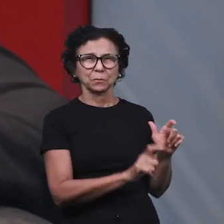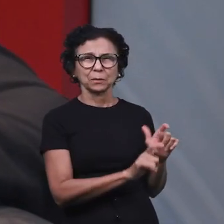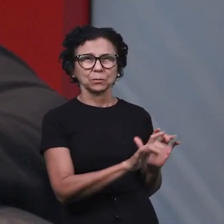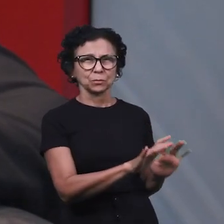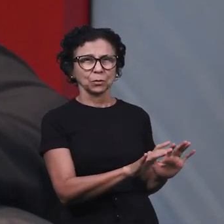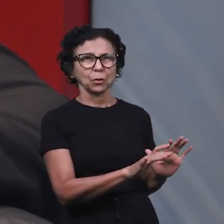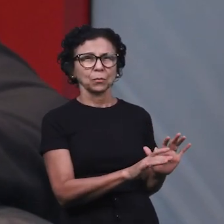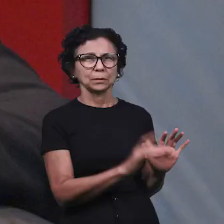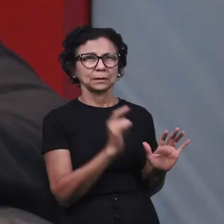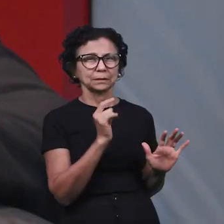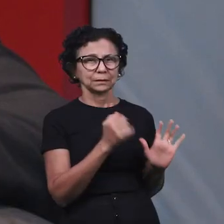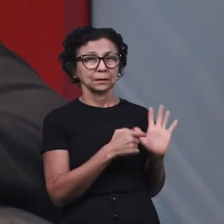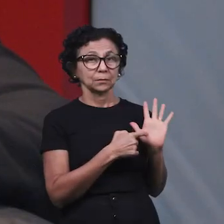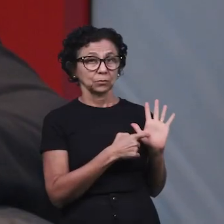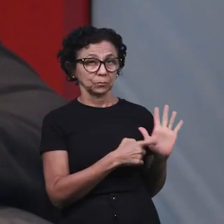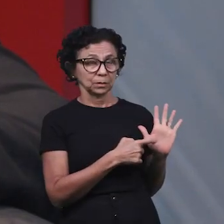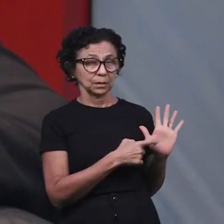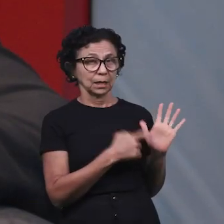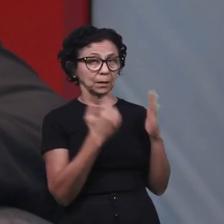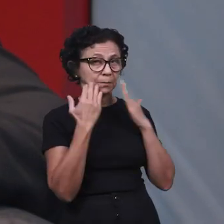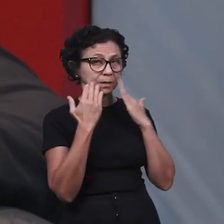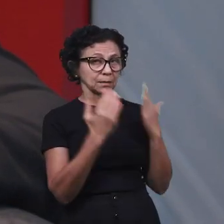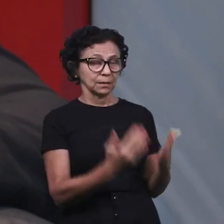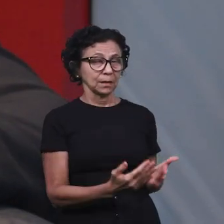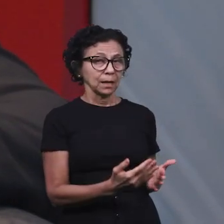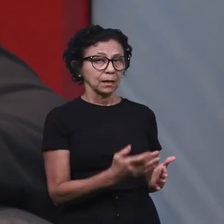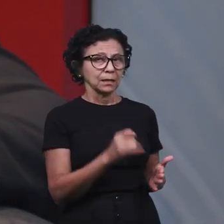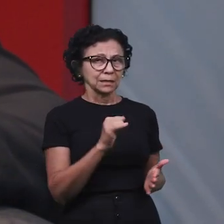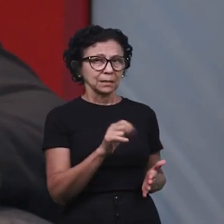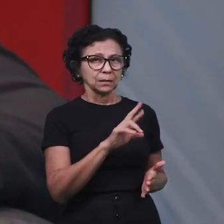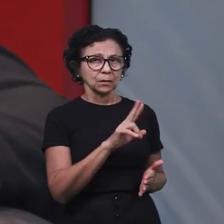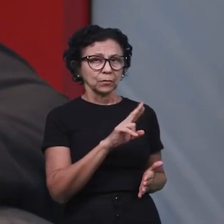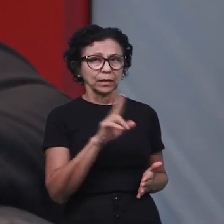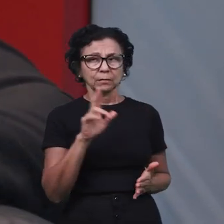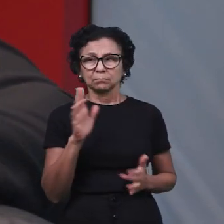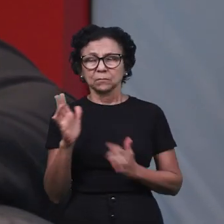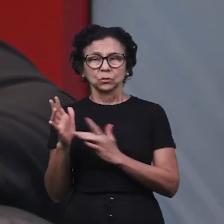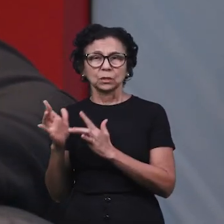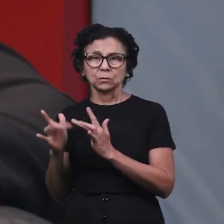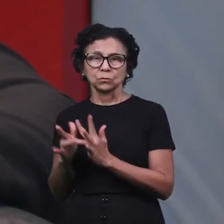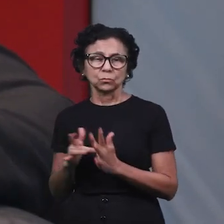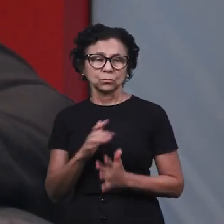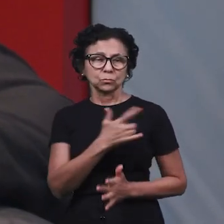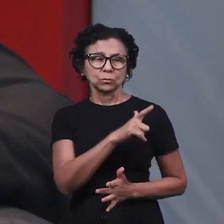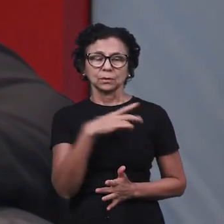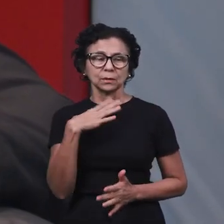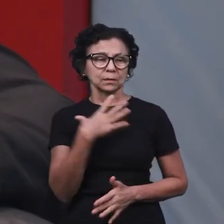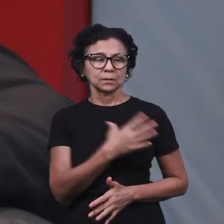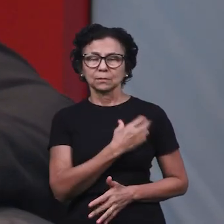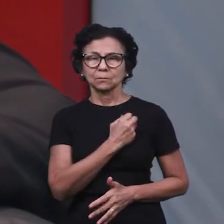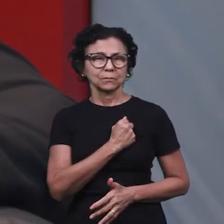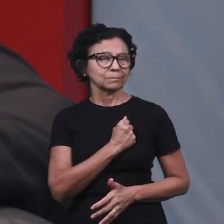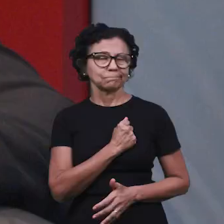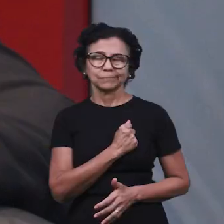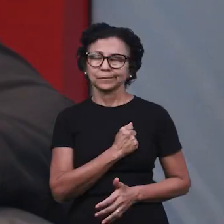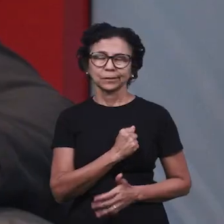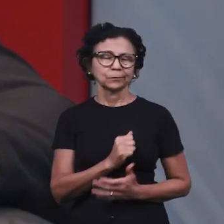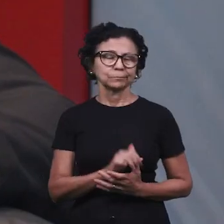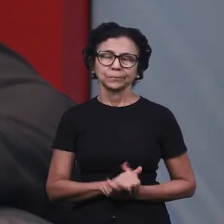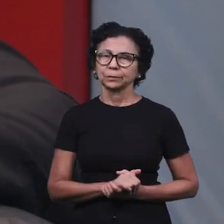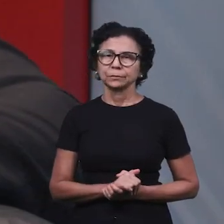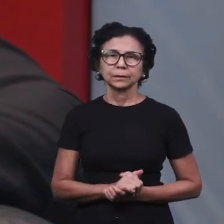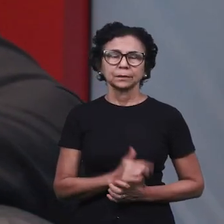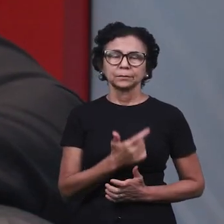é apresentado, que não é Jesus, não é o Salvador, não é o dono do trigo, não é aquele